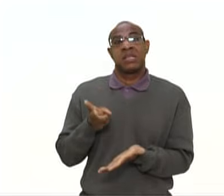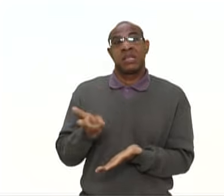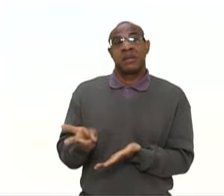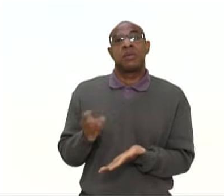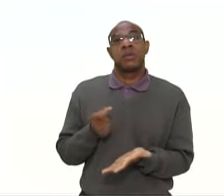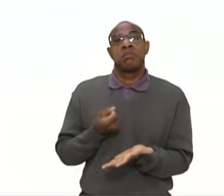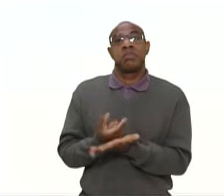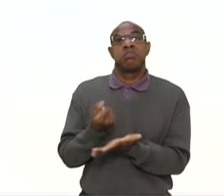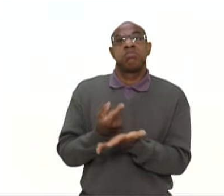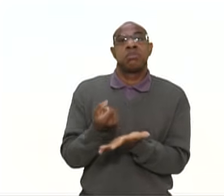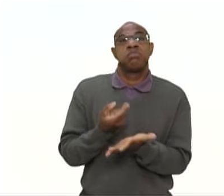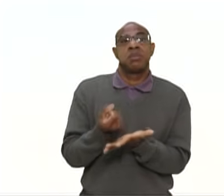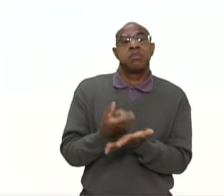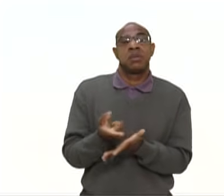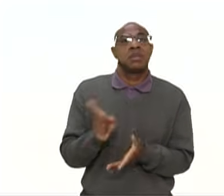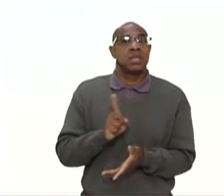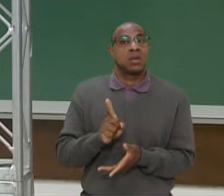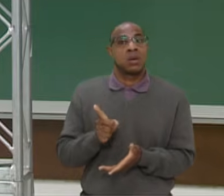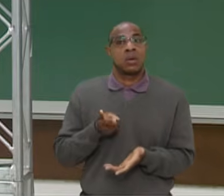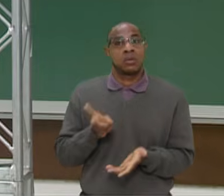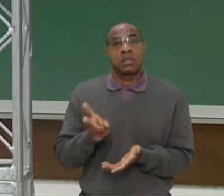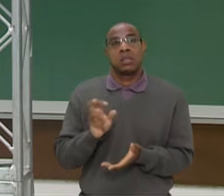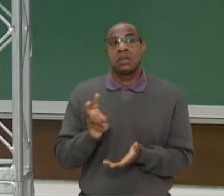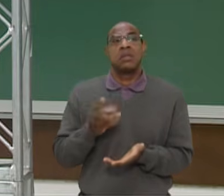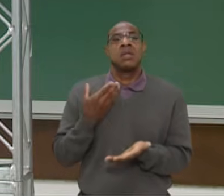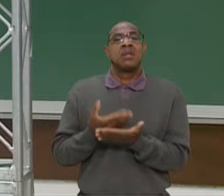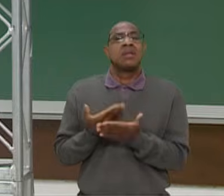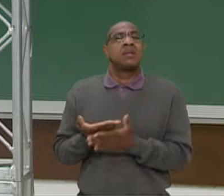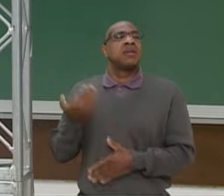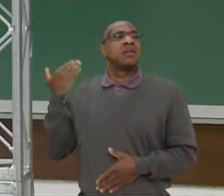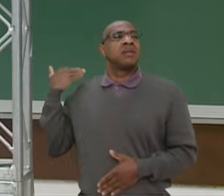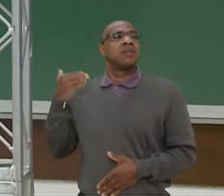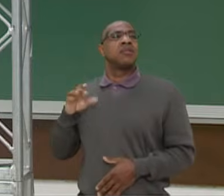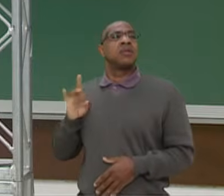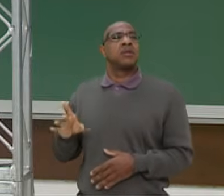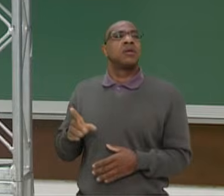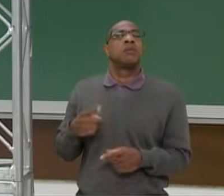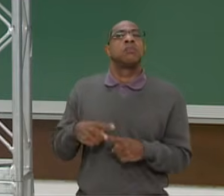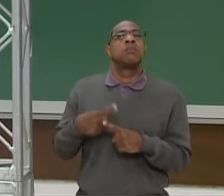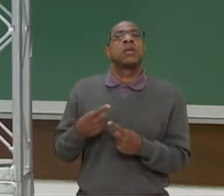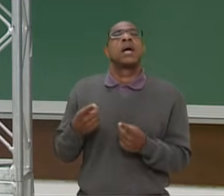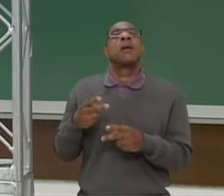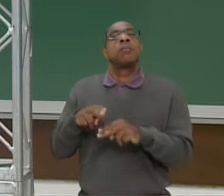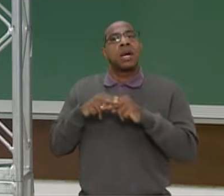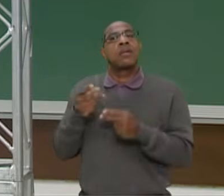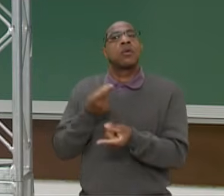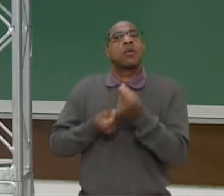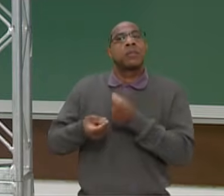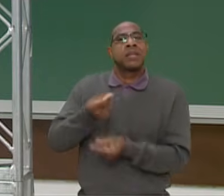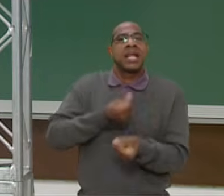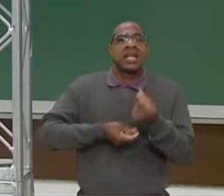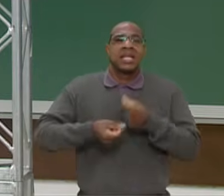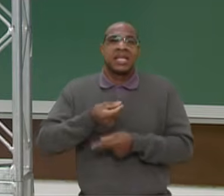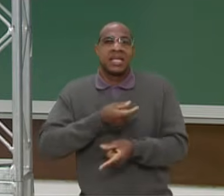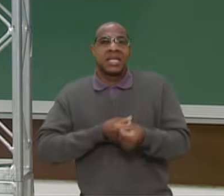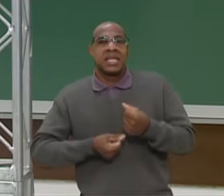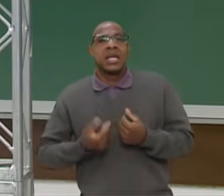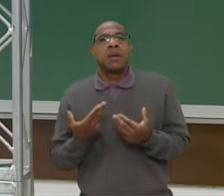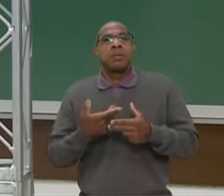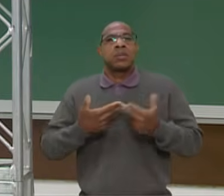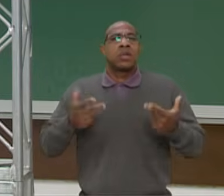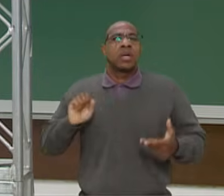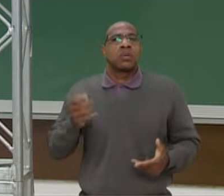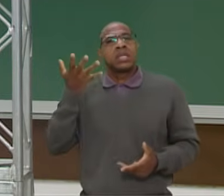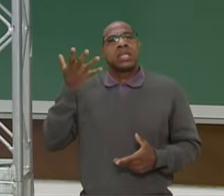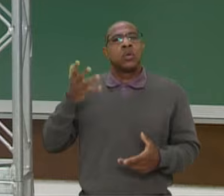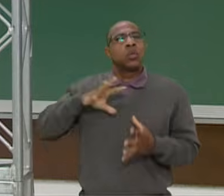da sociedade do consumo. E não foi assim, né? A gente estudou lá que foi só com o início do capitalismo, bem depois de muita coisa que aconteceu no